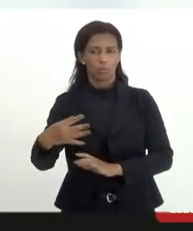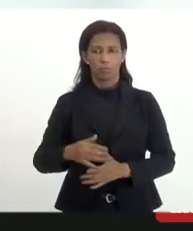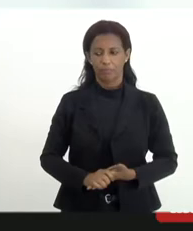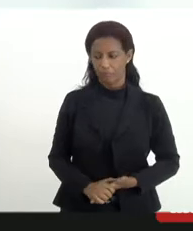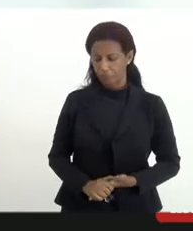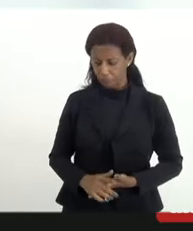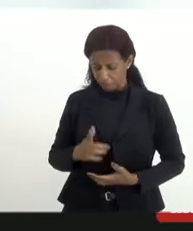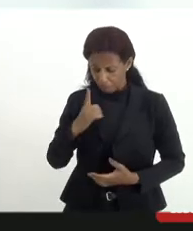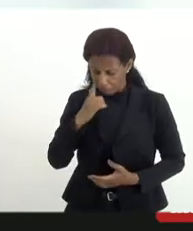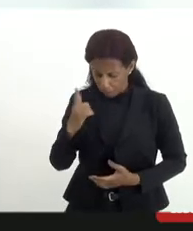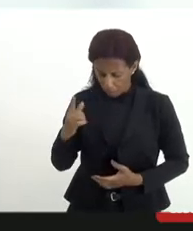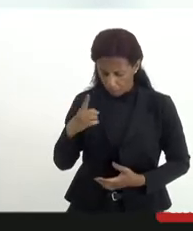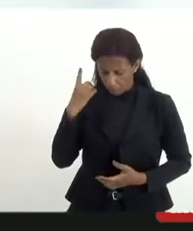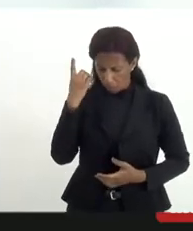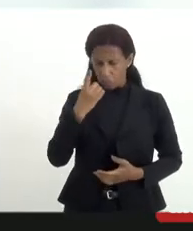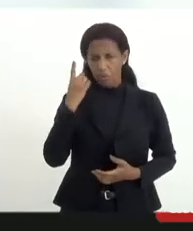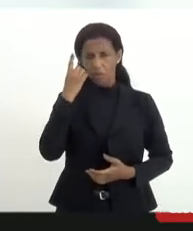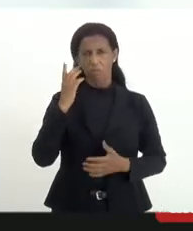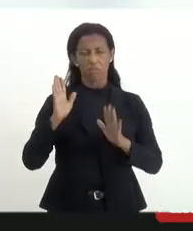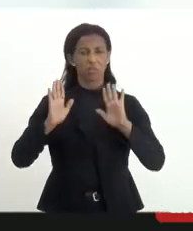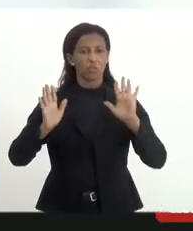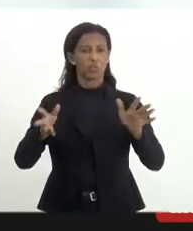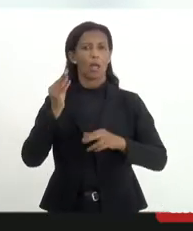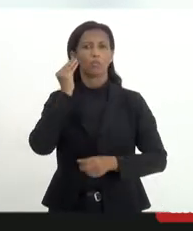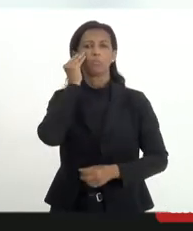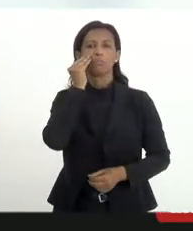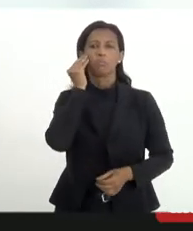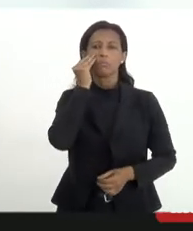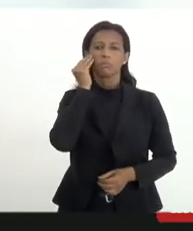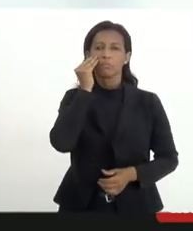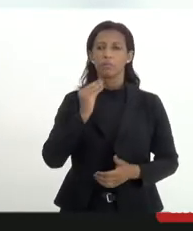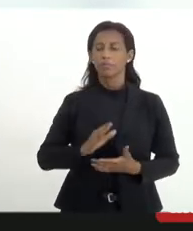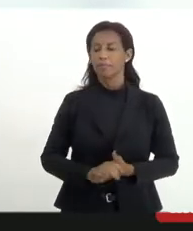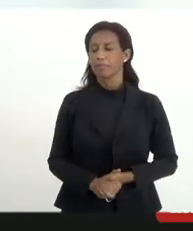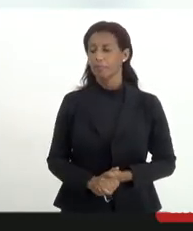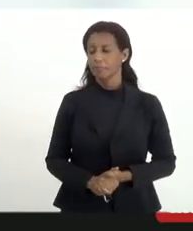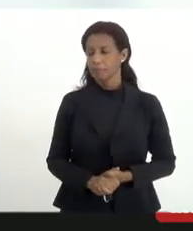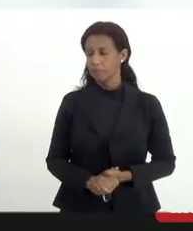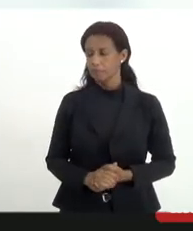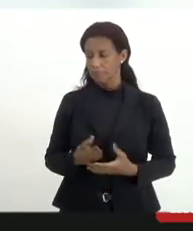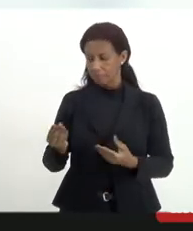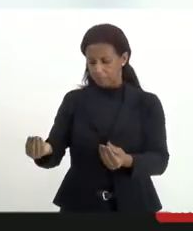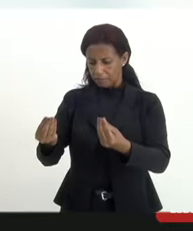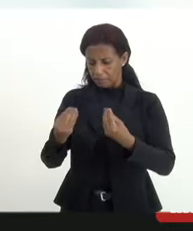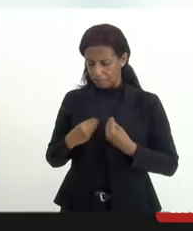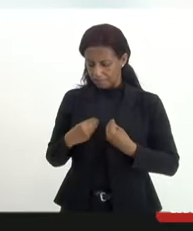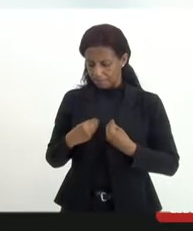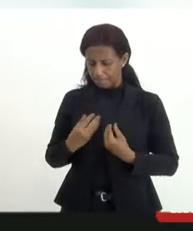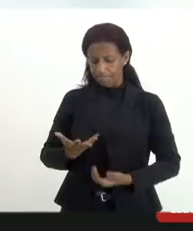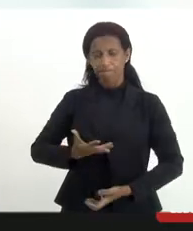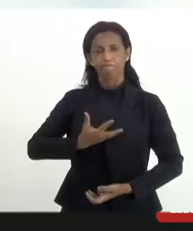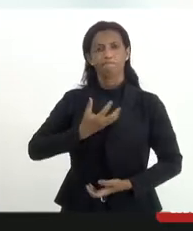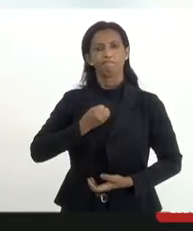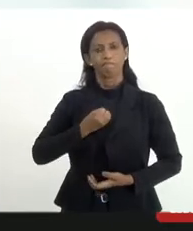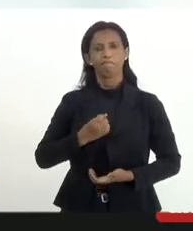E olha, um deputado já experiente, me surpreendi